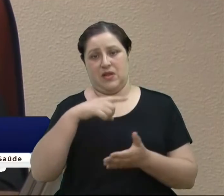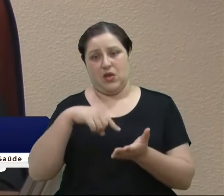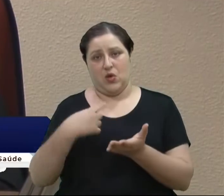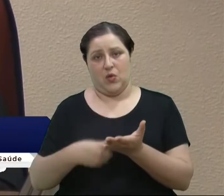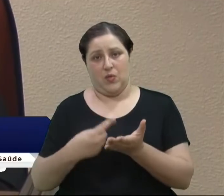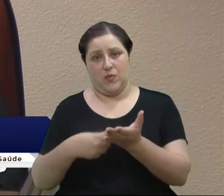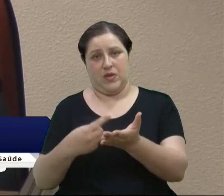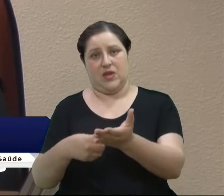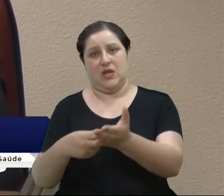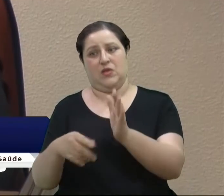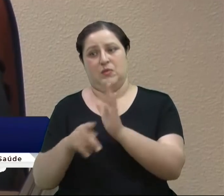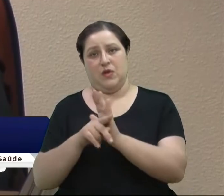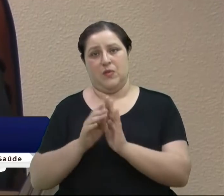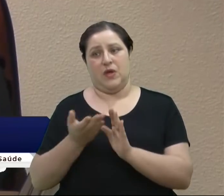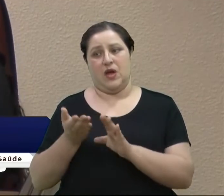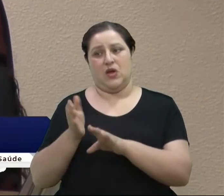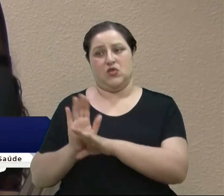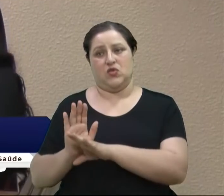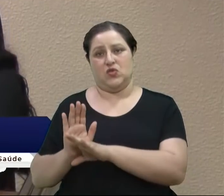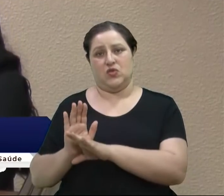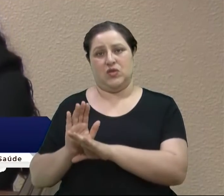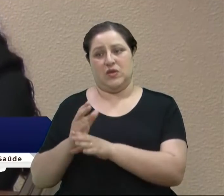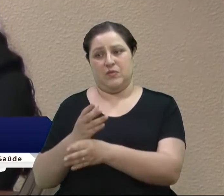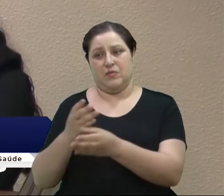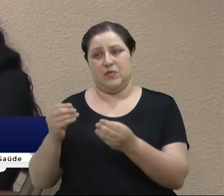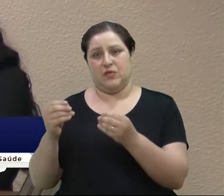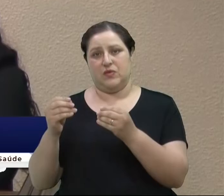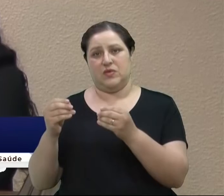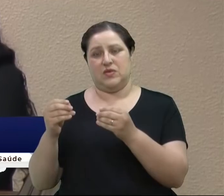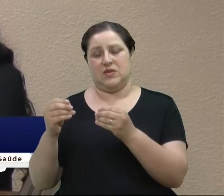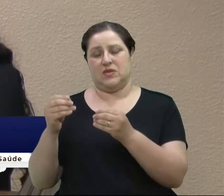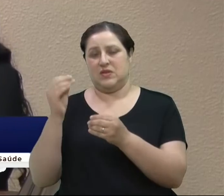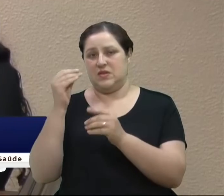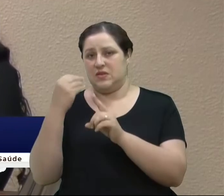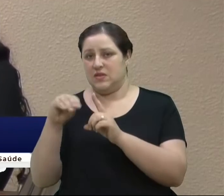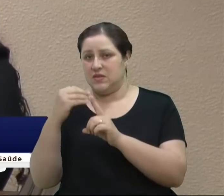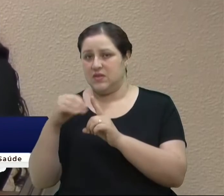né, para a contemplação das inúmeras fragilidades que o nosso sistema tem.